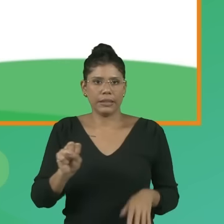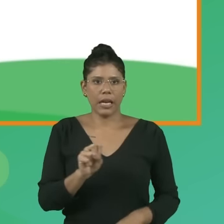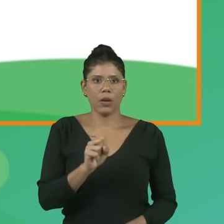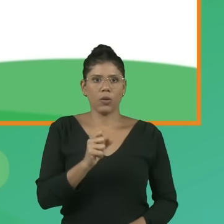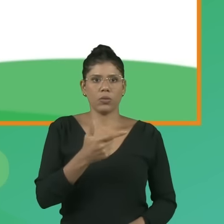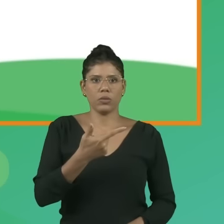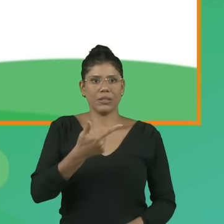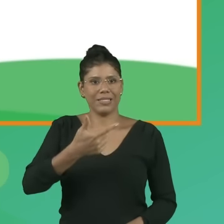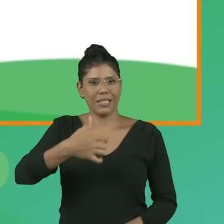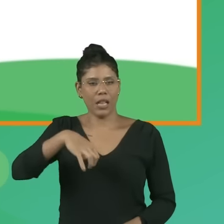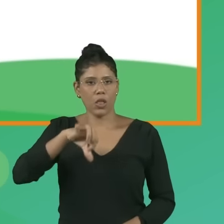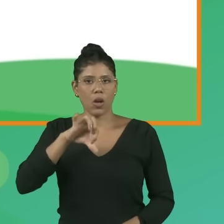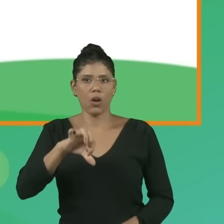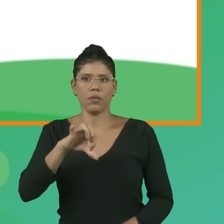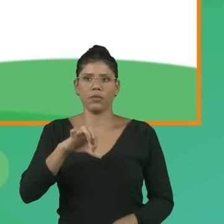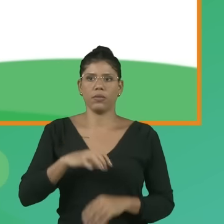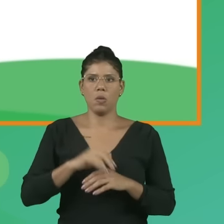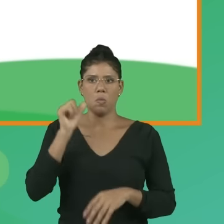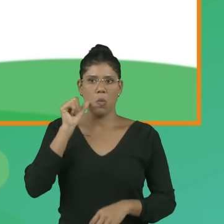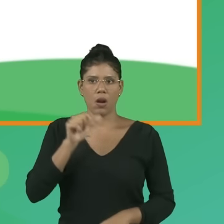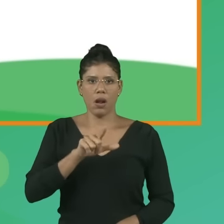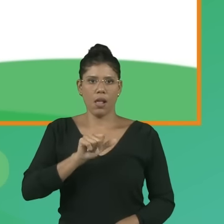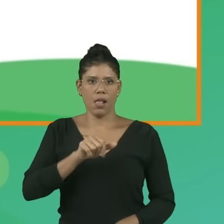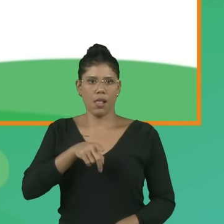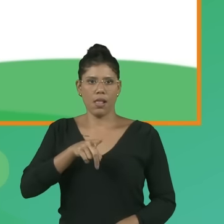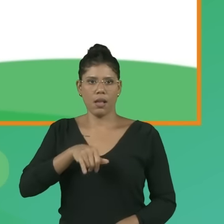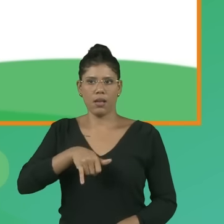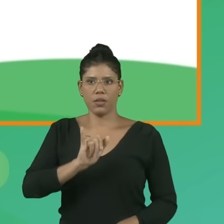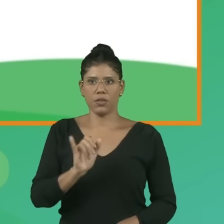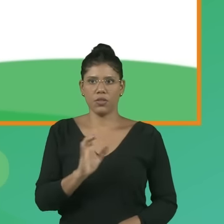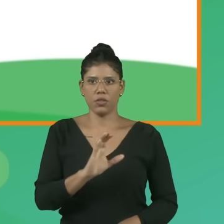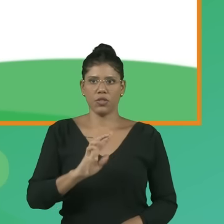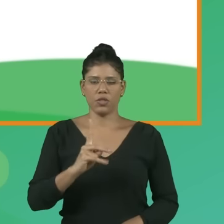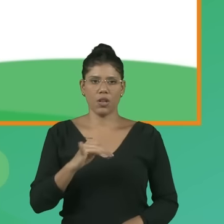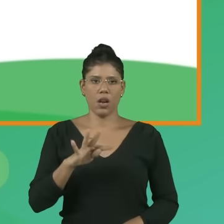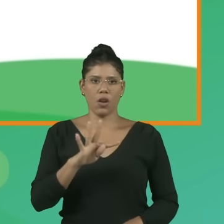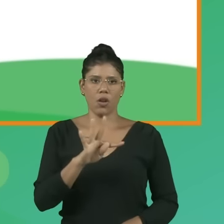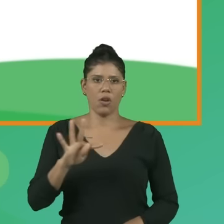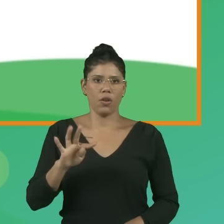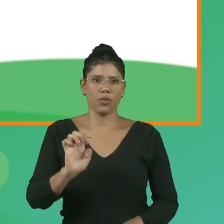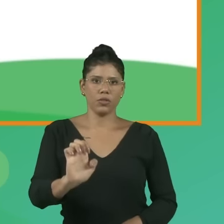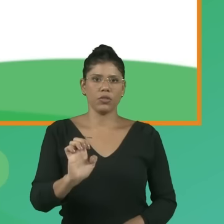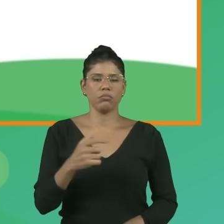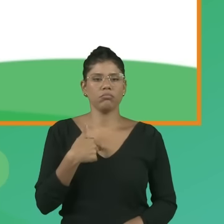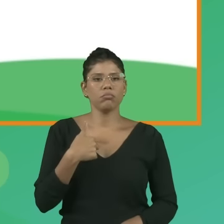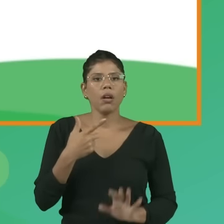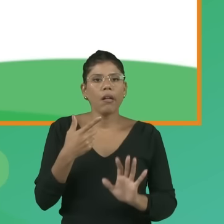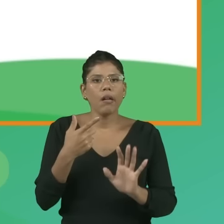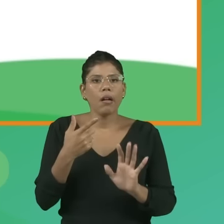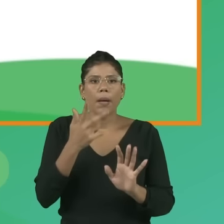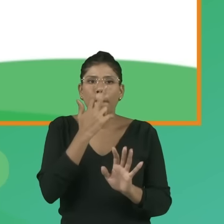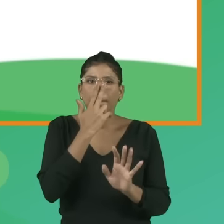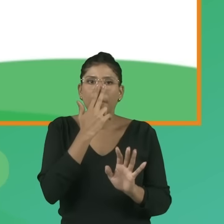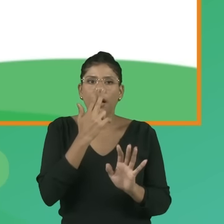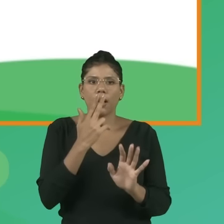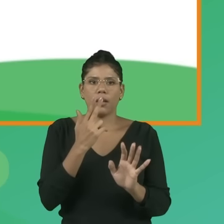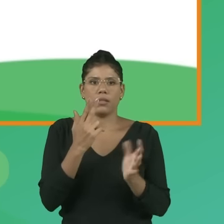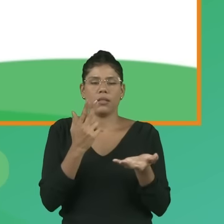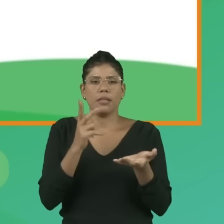Kenning eventualmente coletavam espécimes botânicos, mas quase sempre no papel de esposas